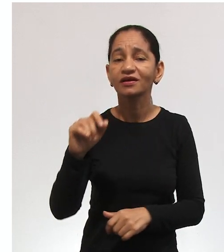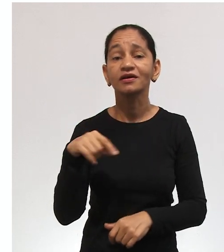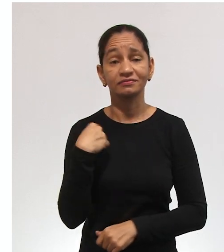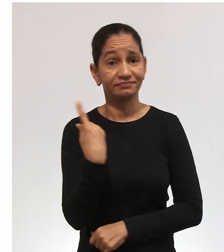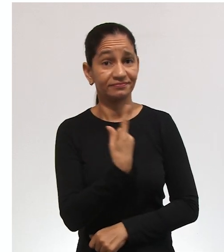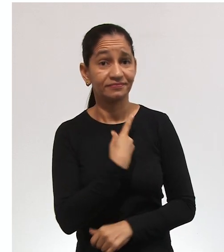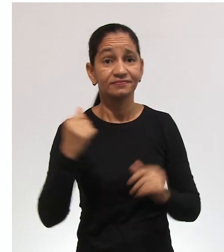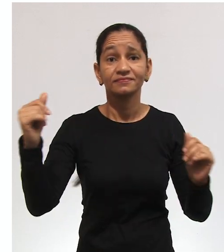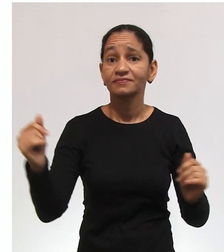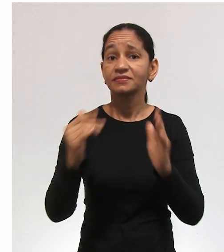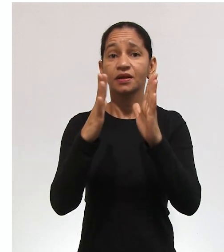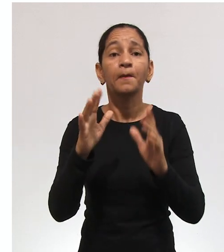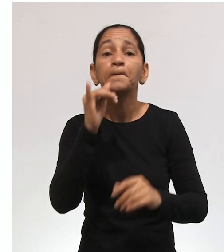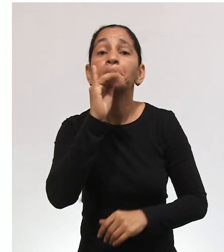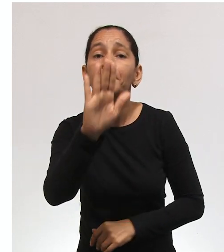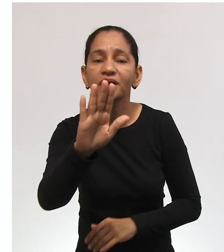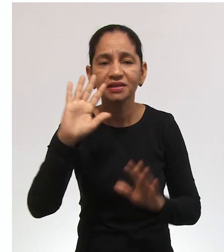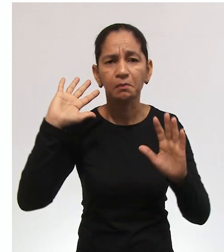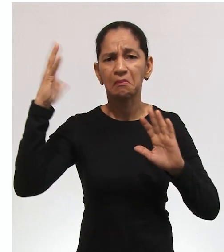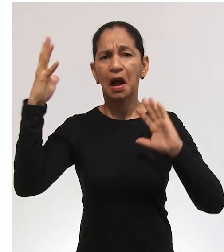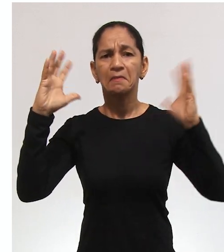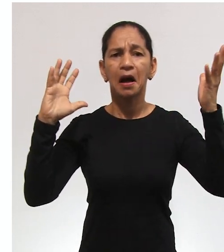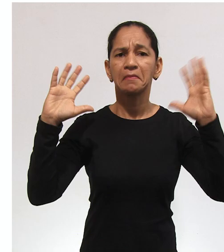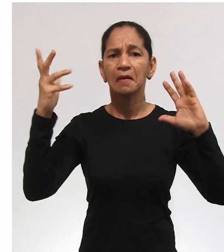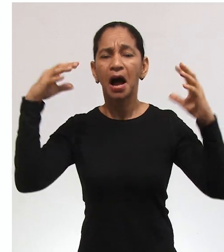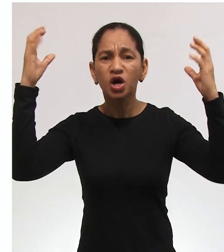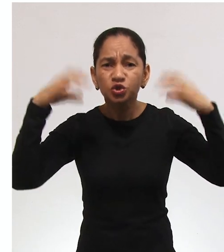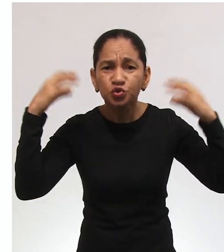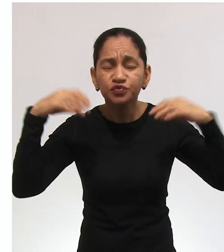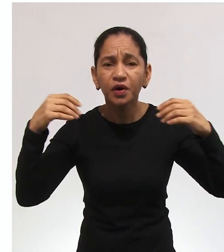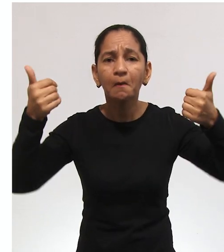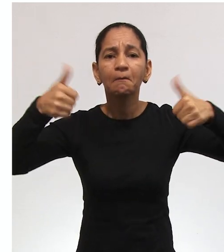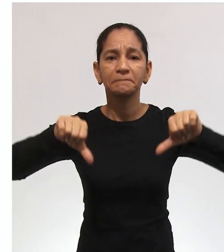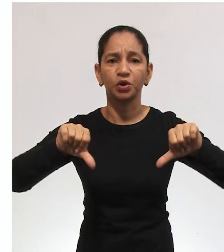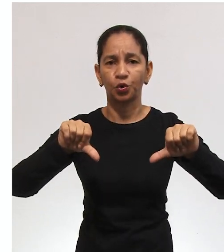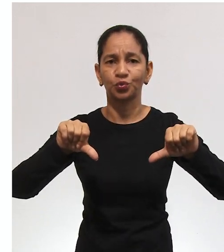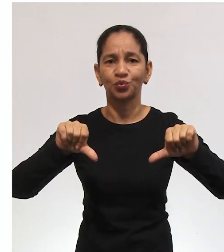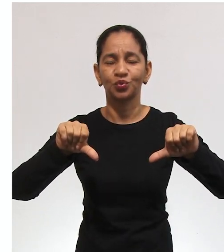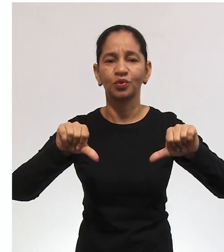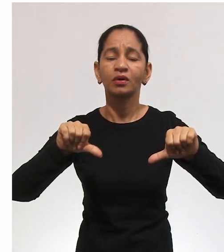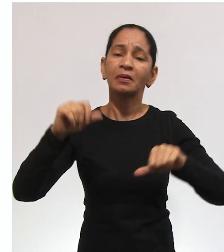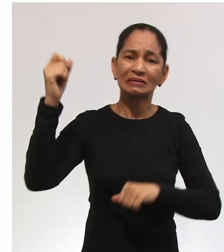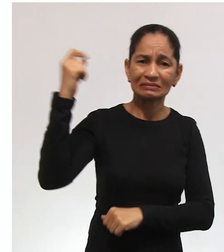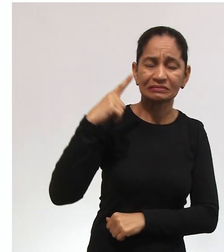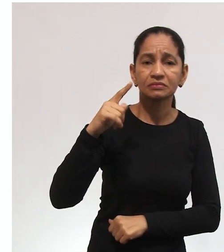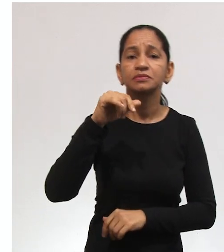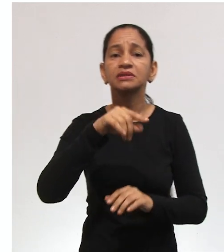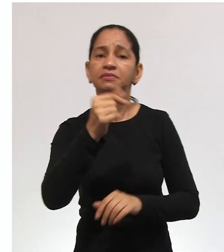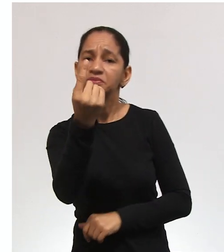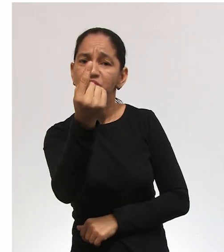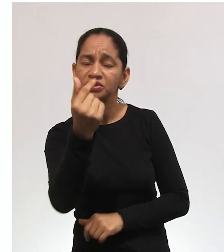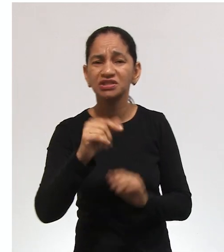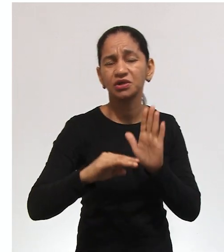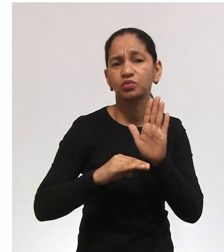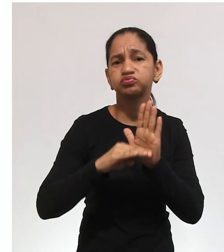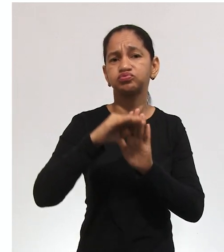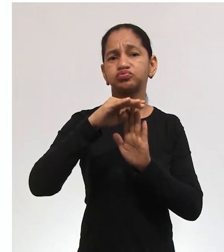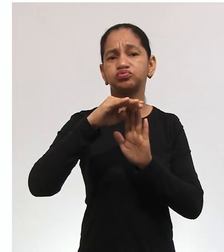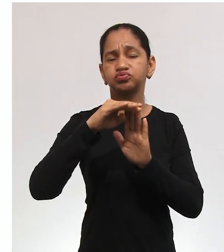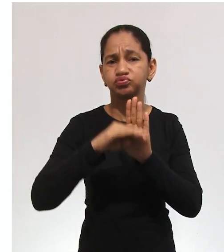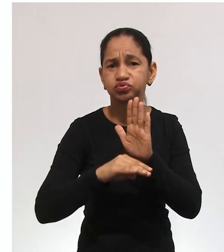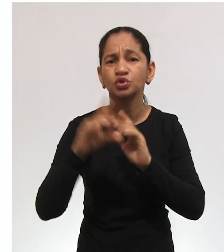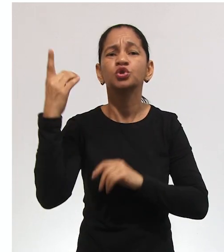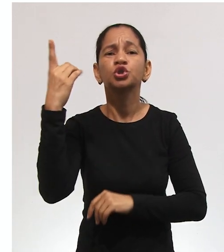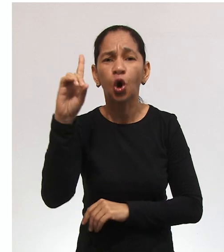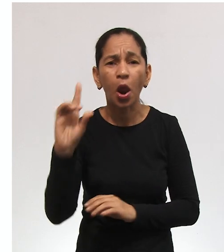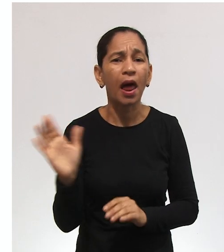nós somos afetados até pela umidade relativa do ar, porque qualquer coisa que mude, a inflação está alta, tem uma nova